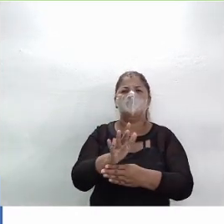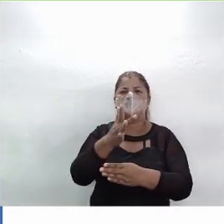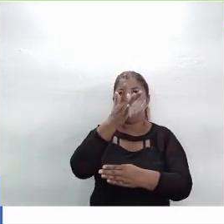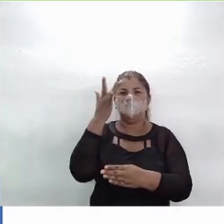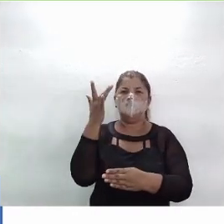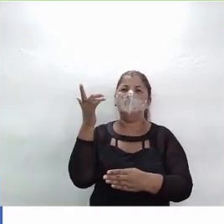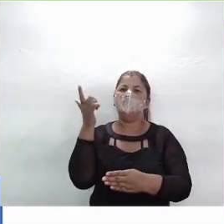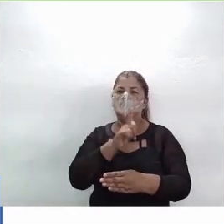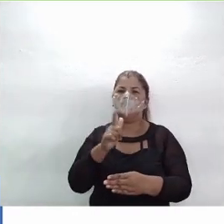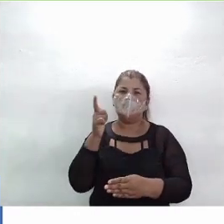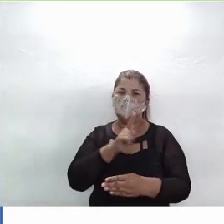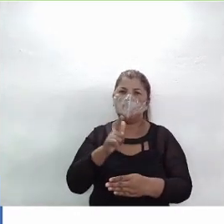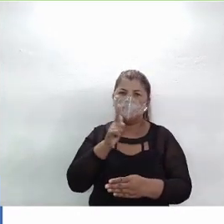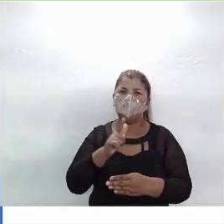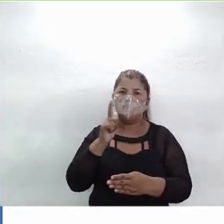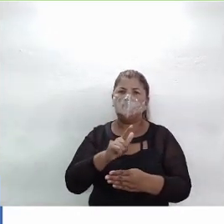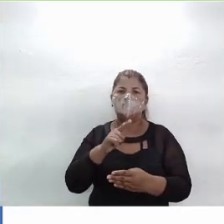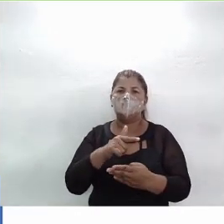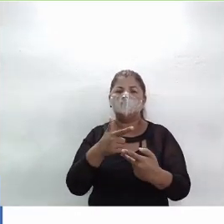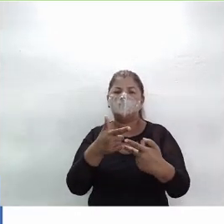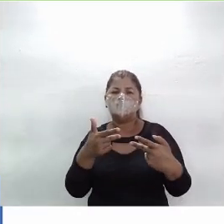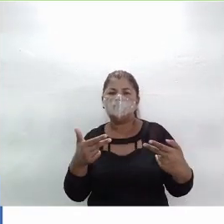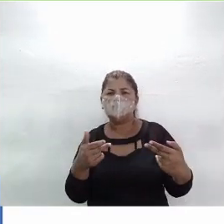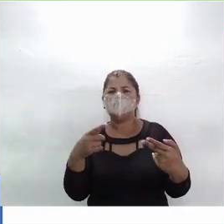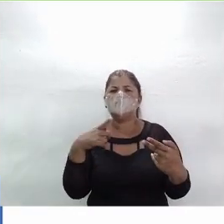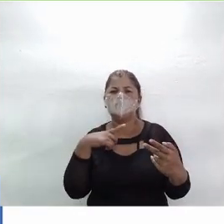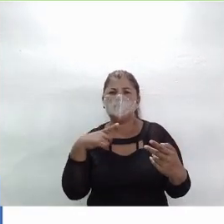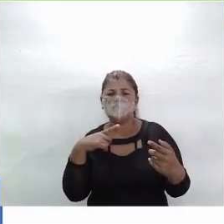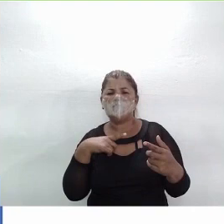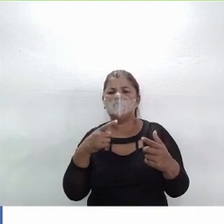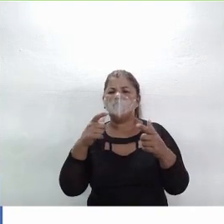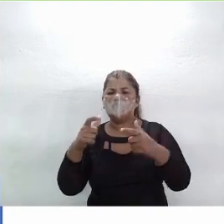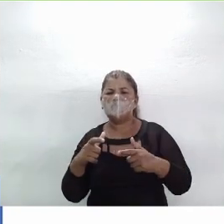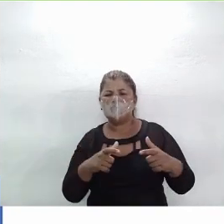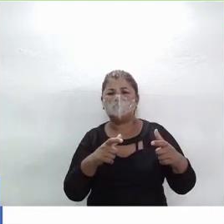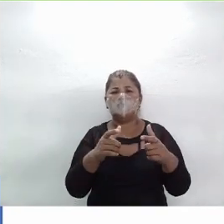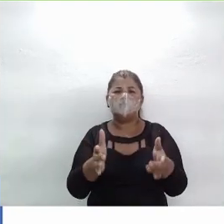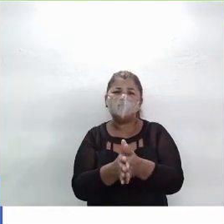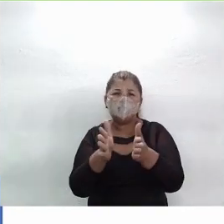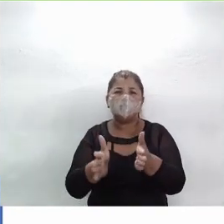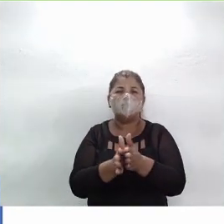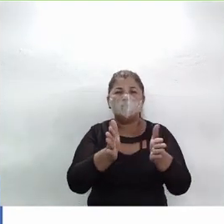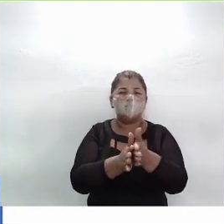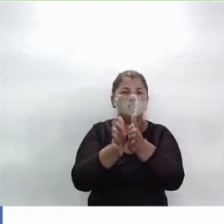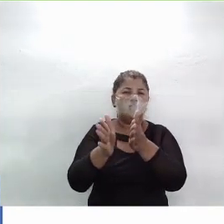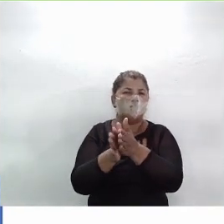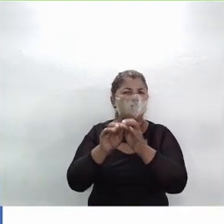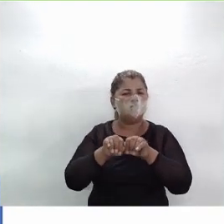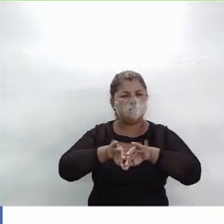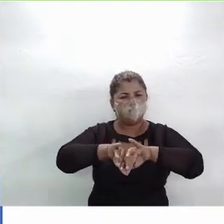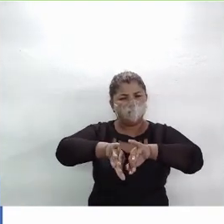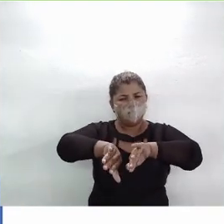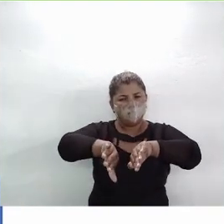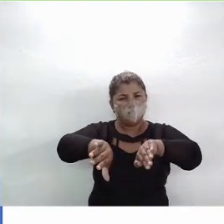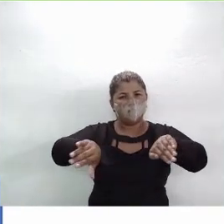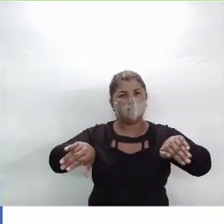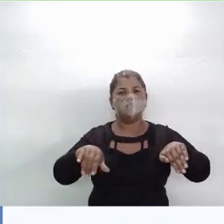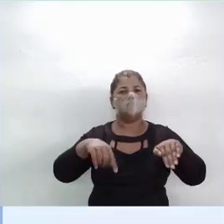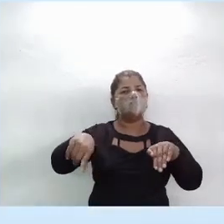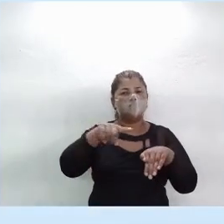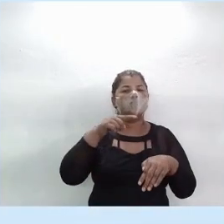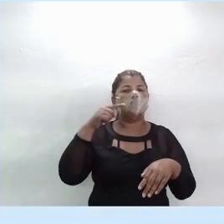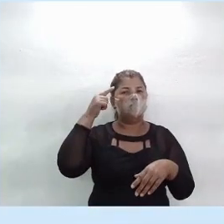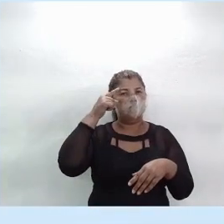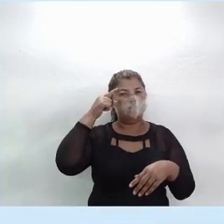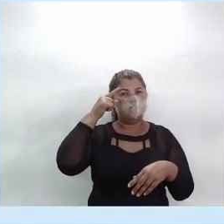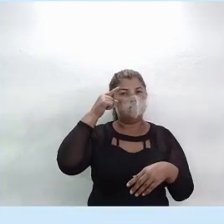nos bolsões sujos, escuros, ignorados da miséria. Gostaria que vocês refletissem, caros